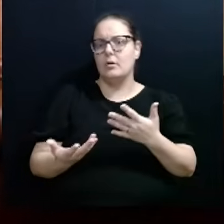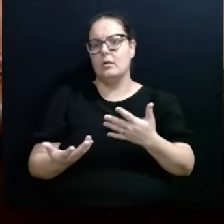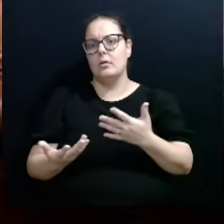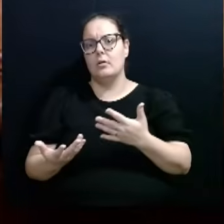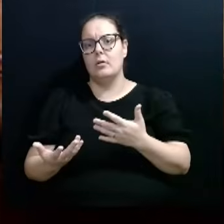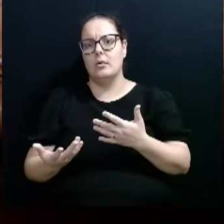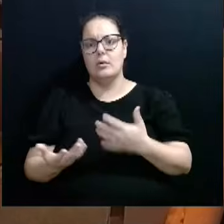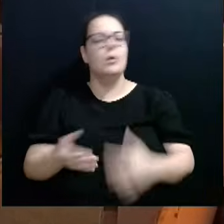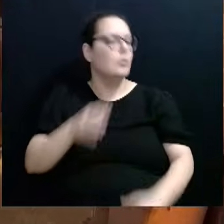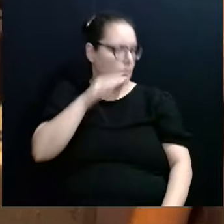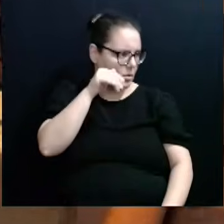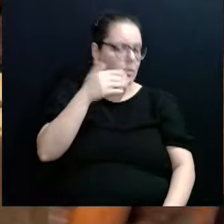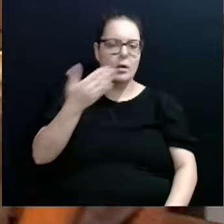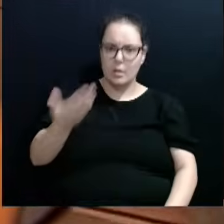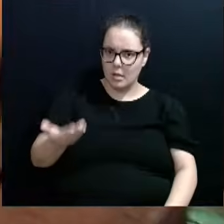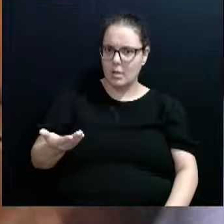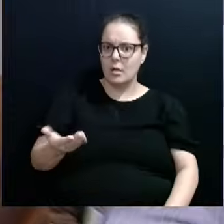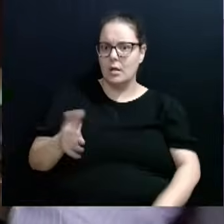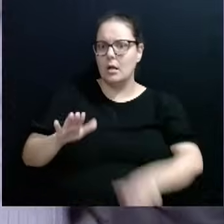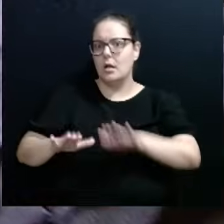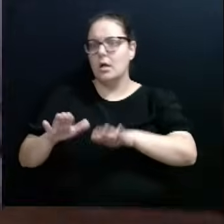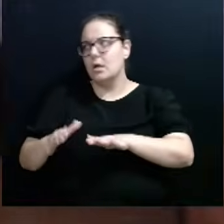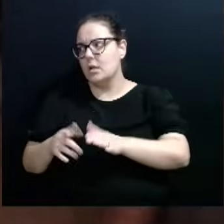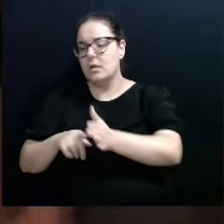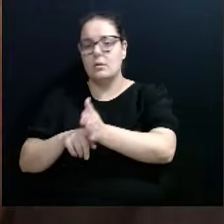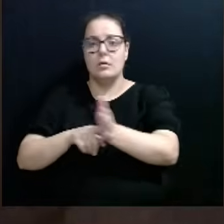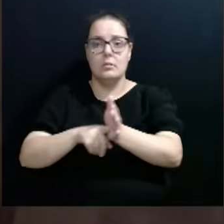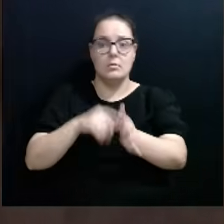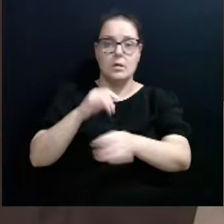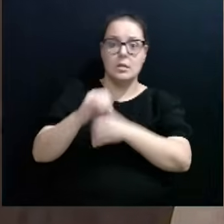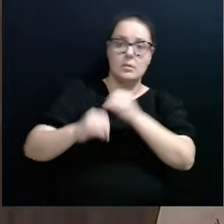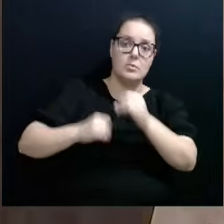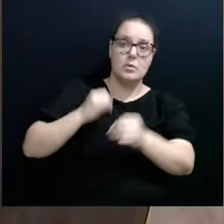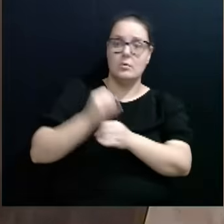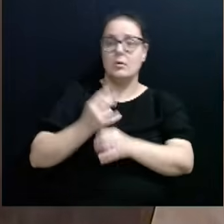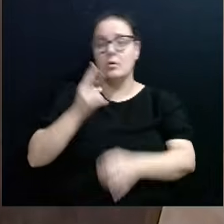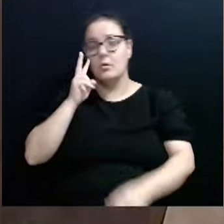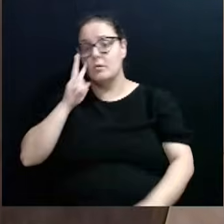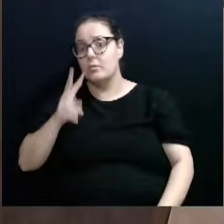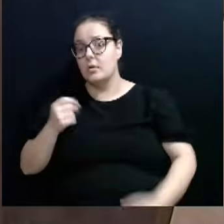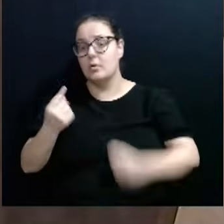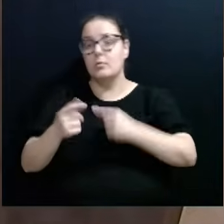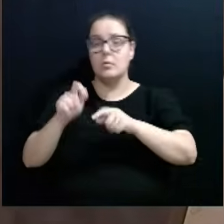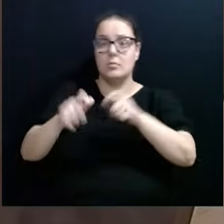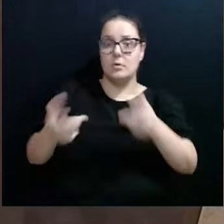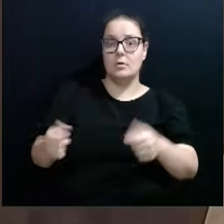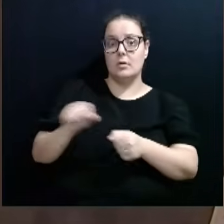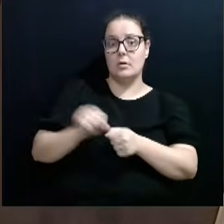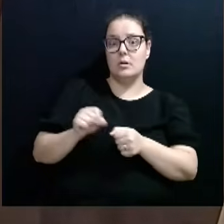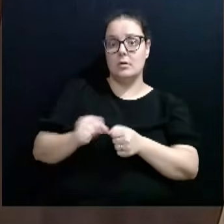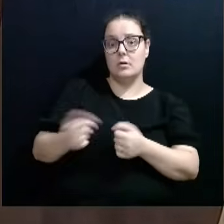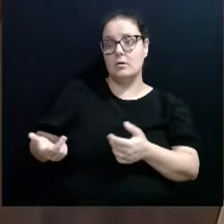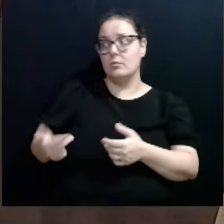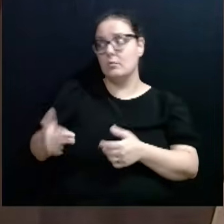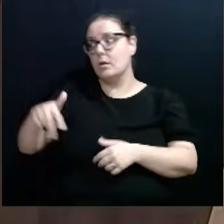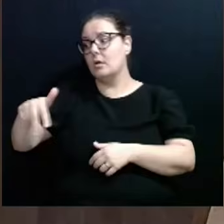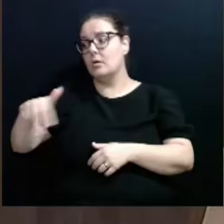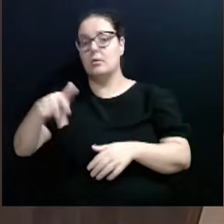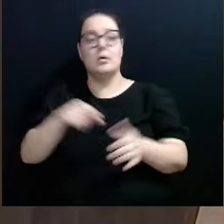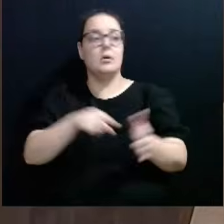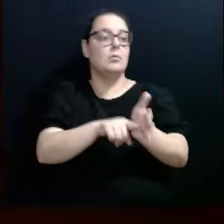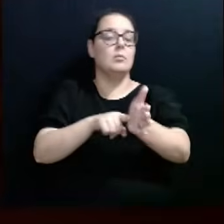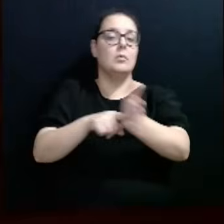curioso. Às vezes pesquisava na internet, via alguém fazendo, né, passava num lugar ou outro, perguntava. Então começou